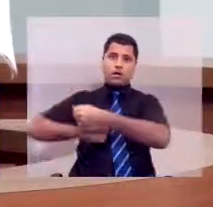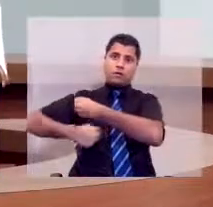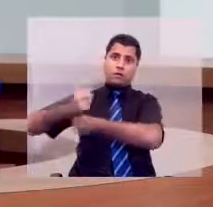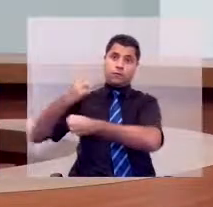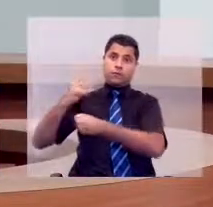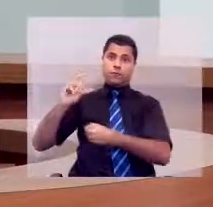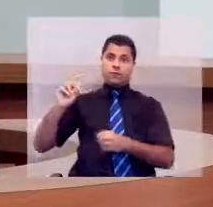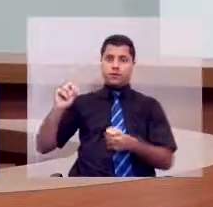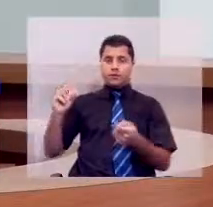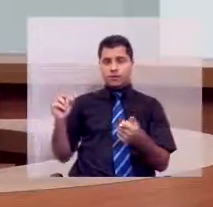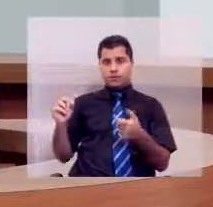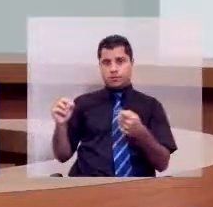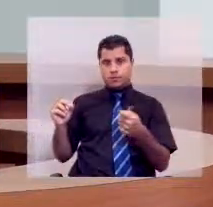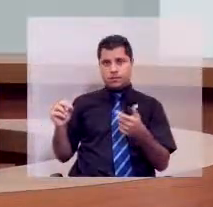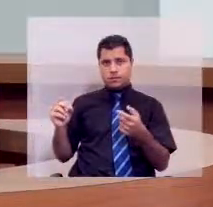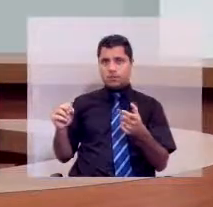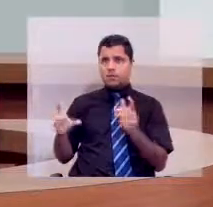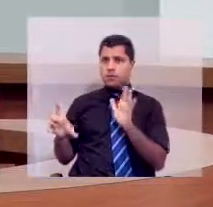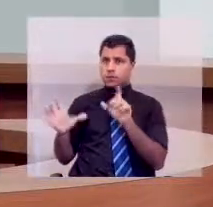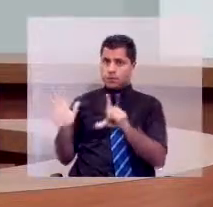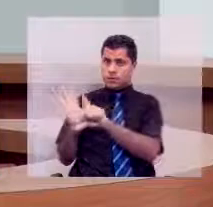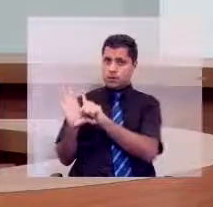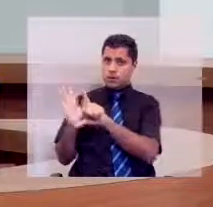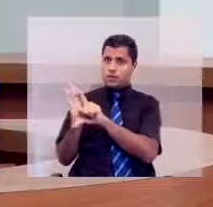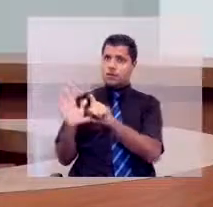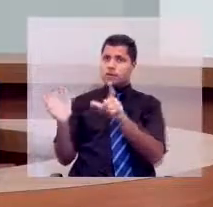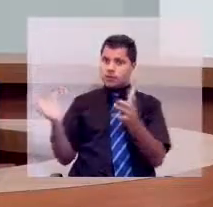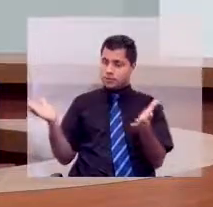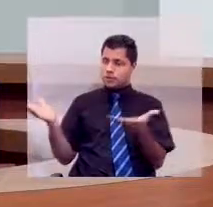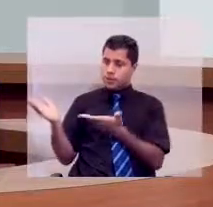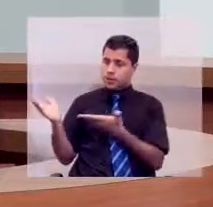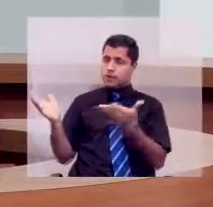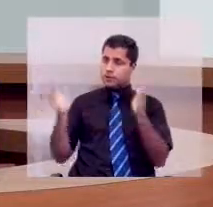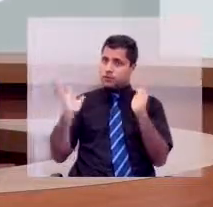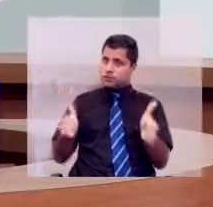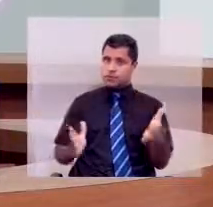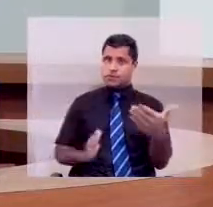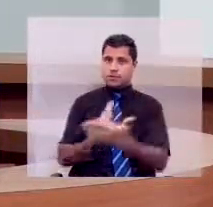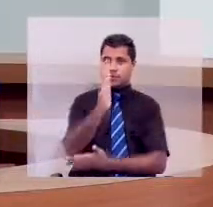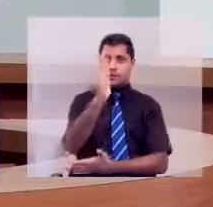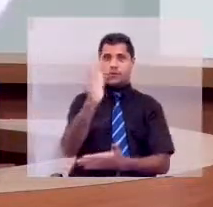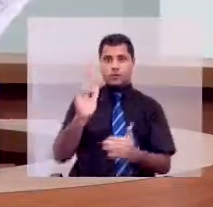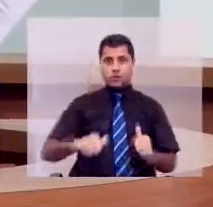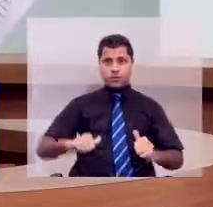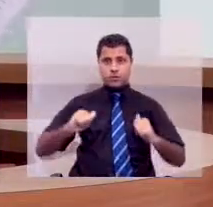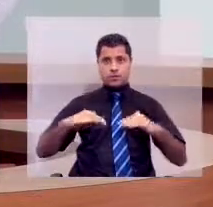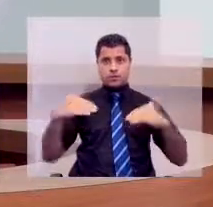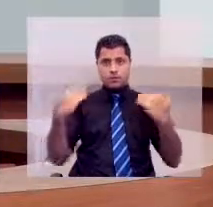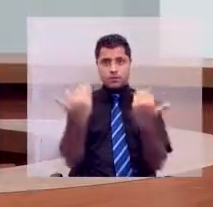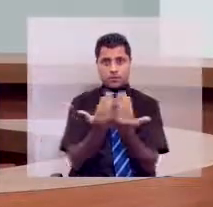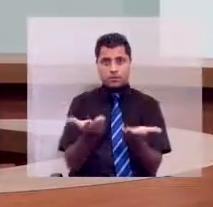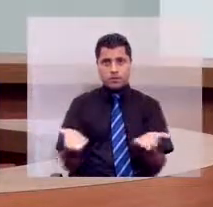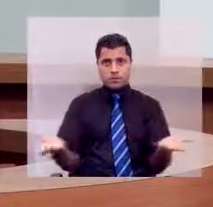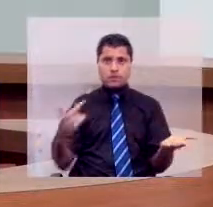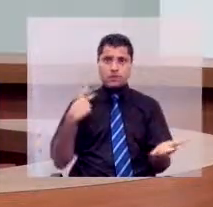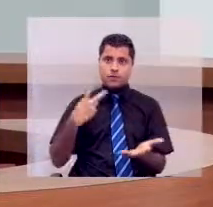anos atrás, essa lei foi aprovada pela Câmara dos